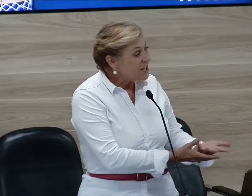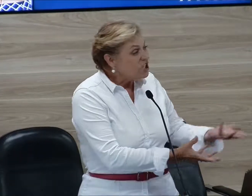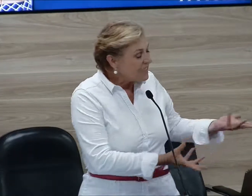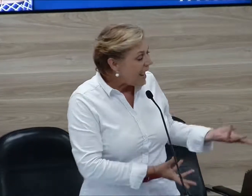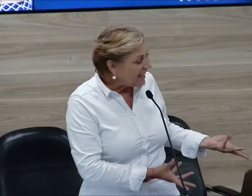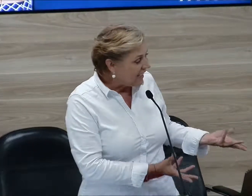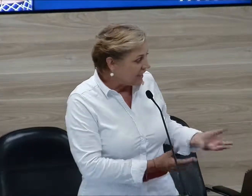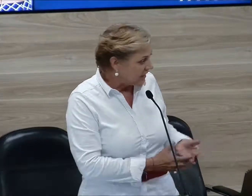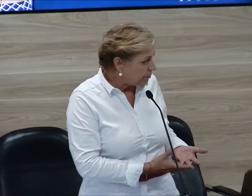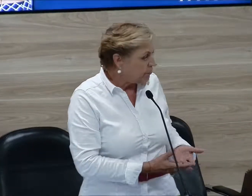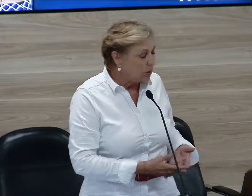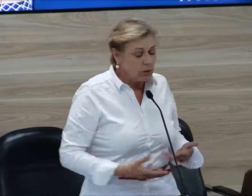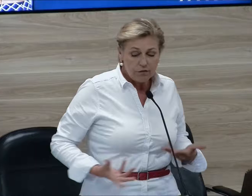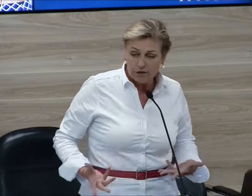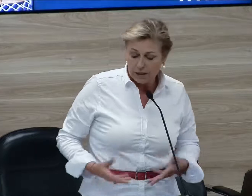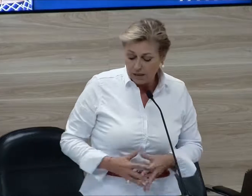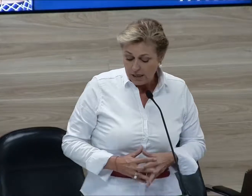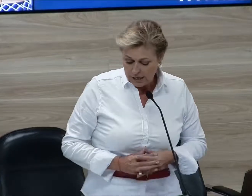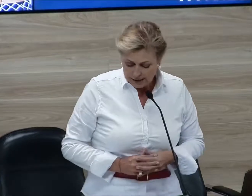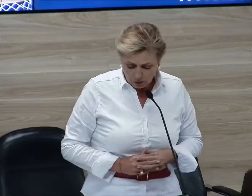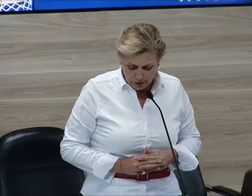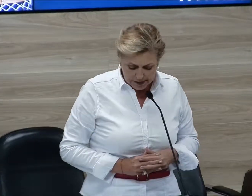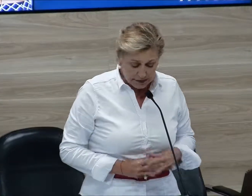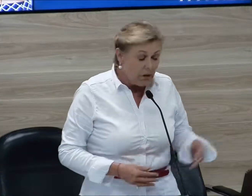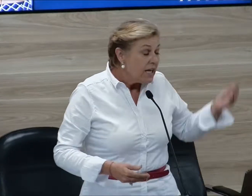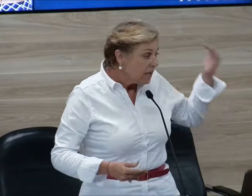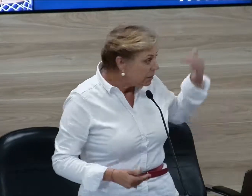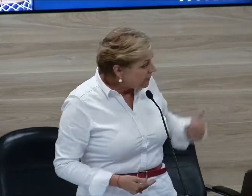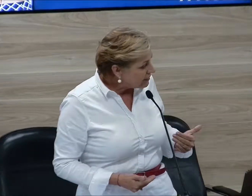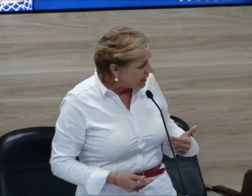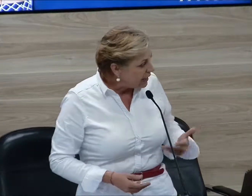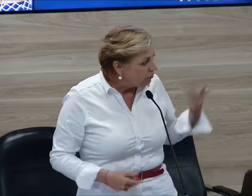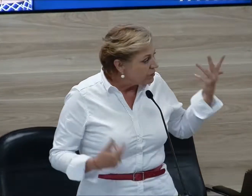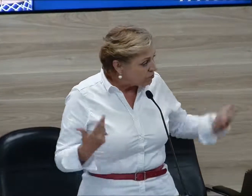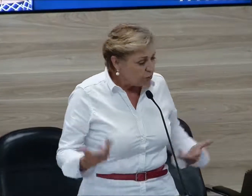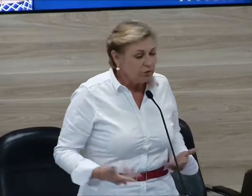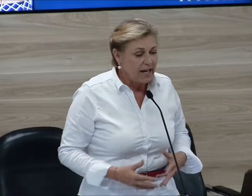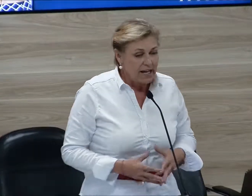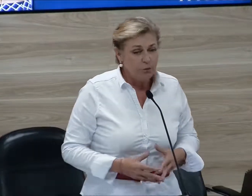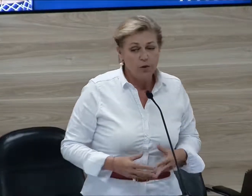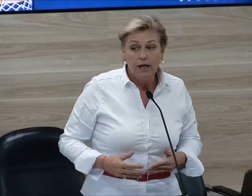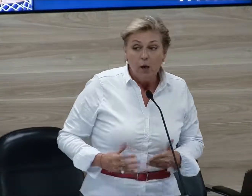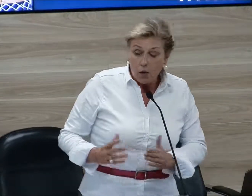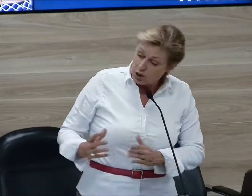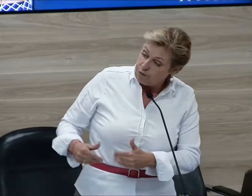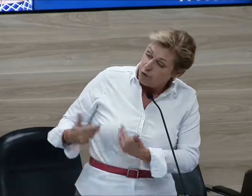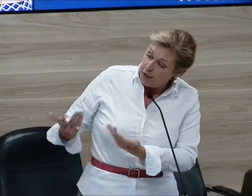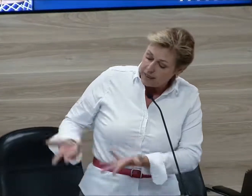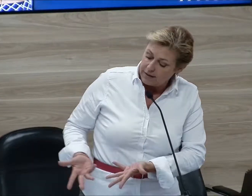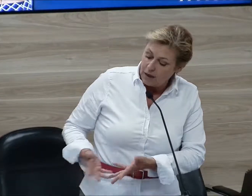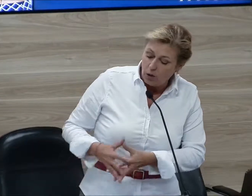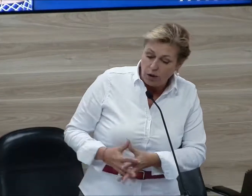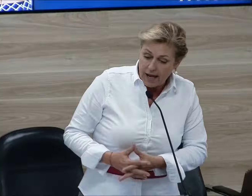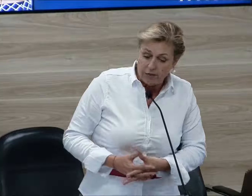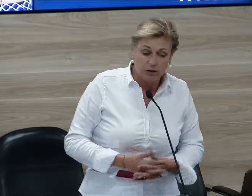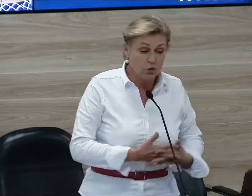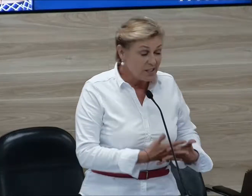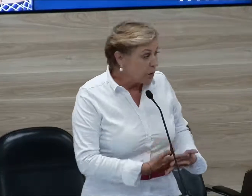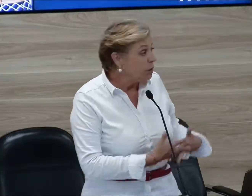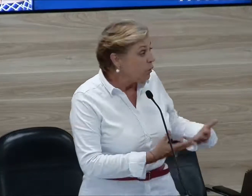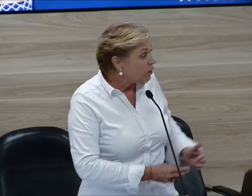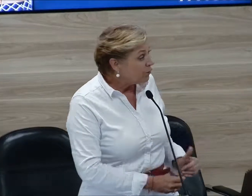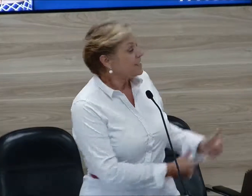administração, a parte técnica da prefeitura via essa colocação. E me passaram um estudo na época, onde foi até colocado